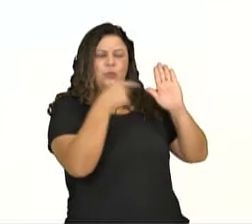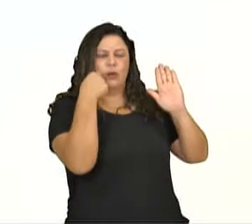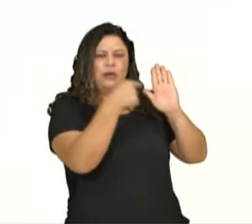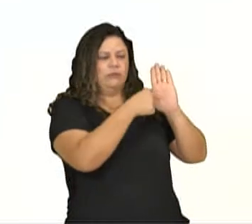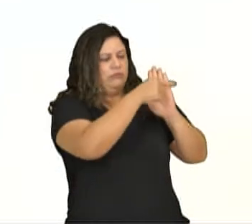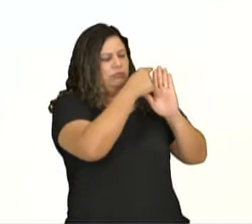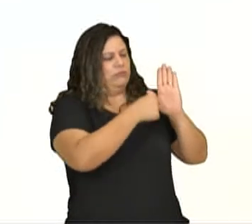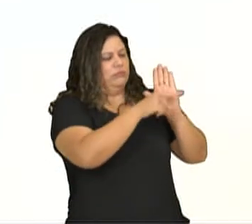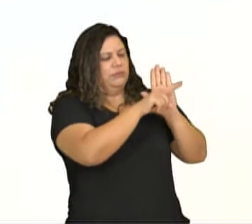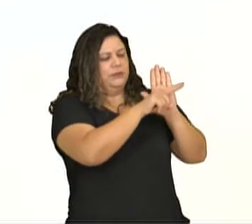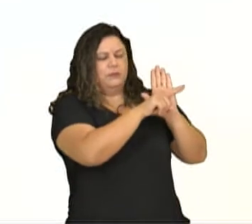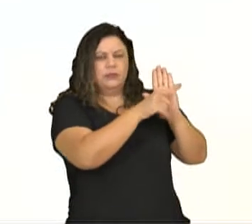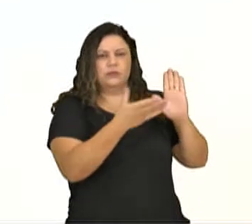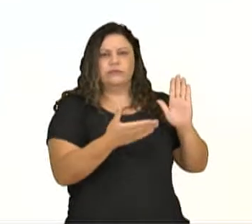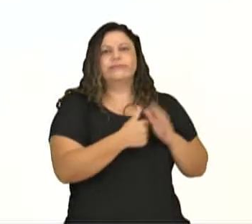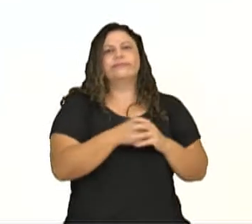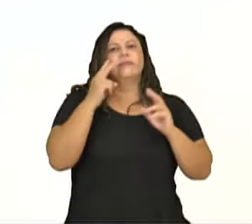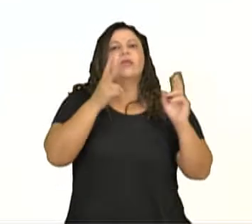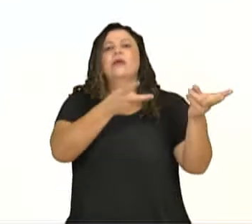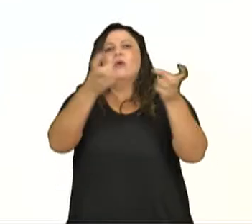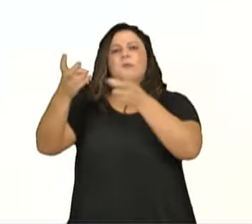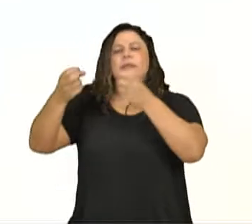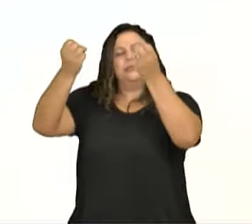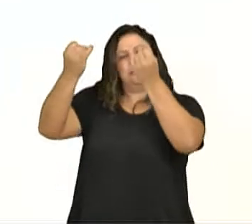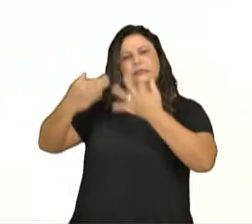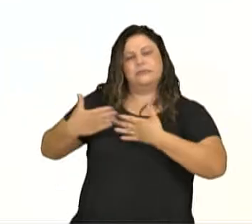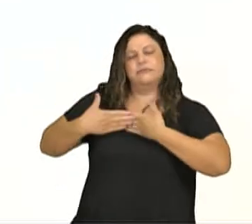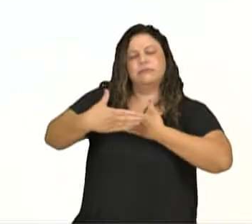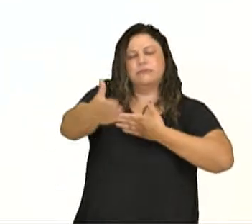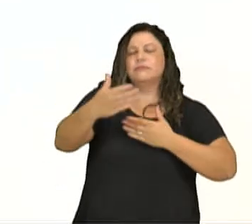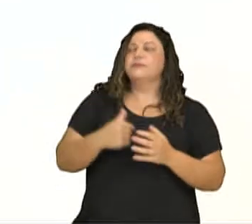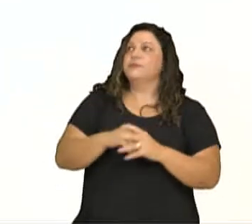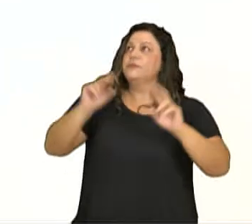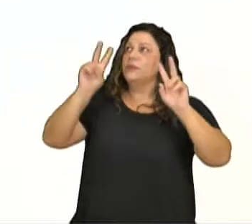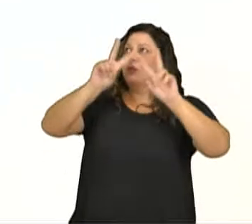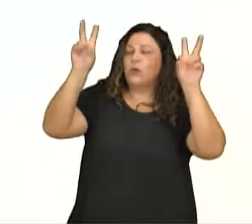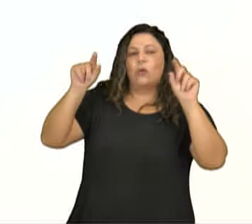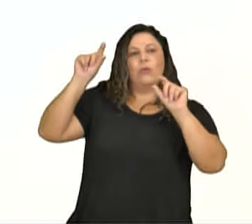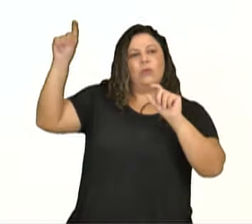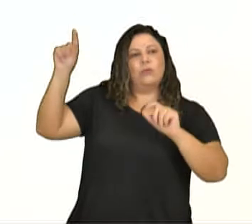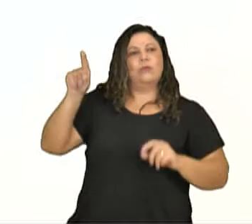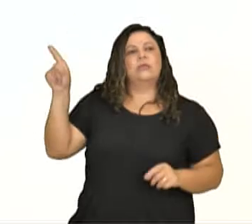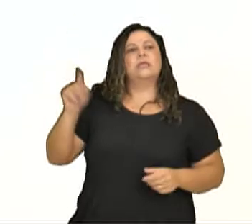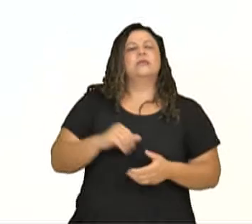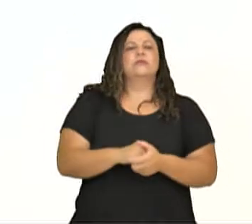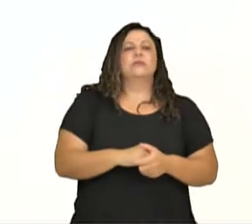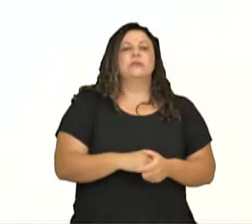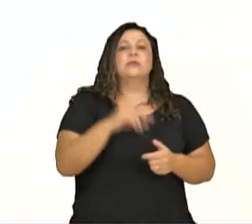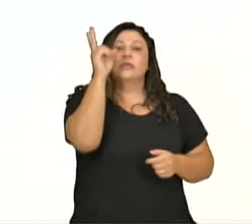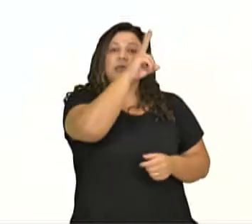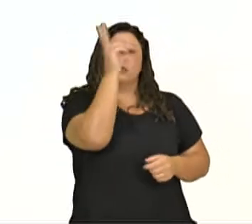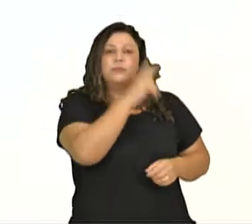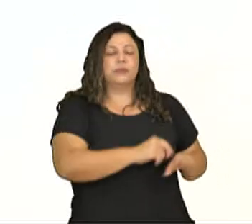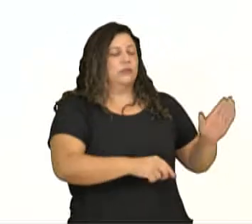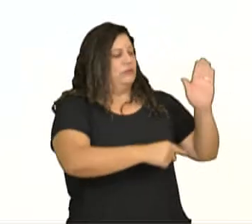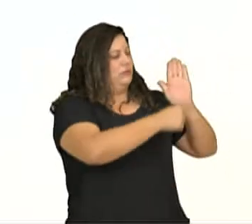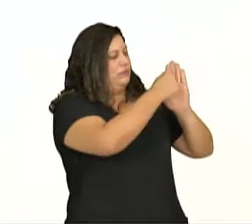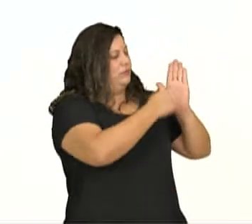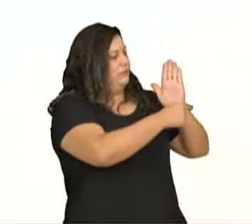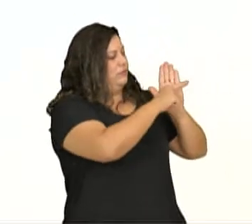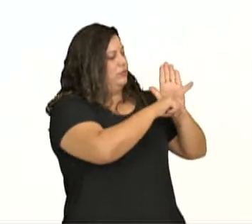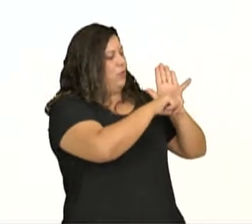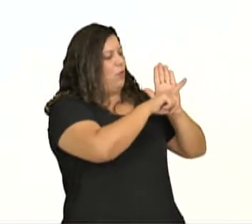olhando para a circunferência trigonométrica com atenção. Lembrando que o primeiro quadrante, ele